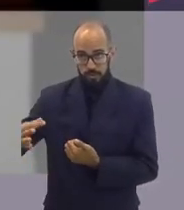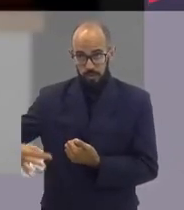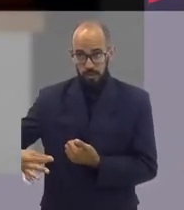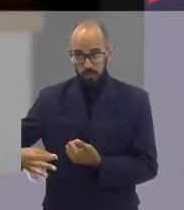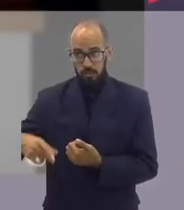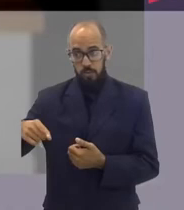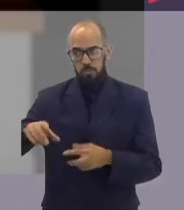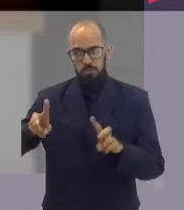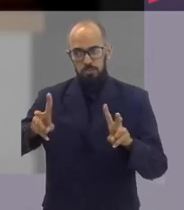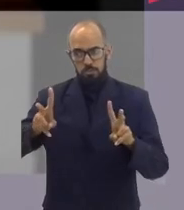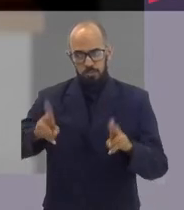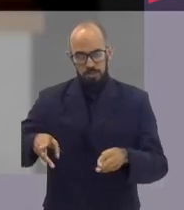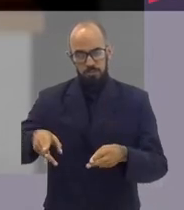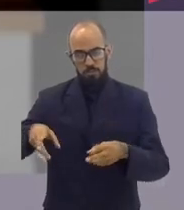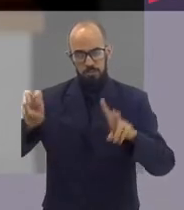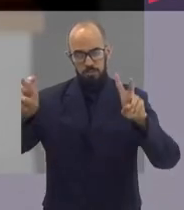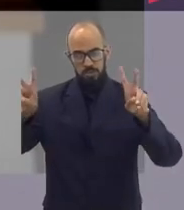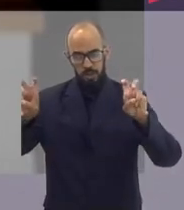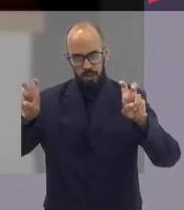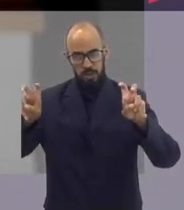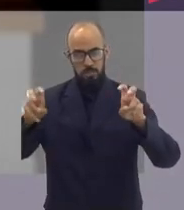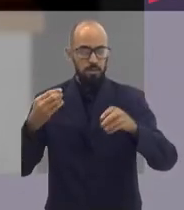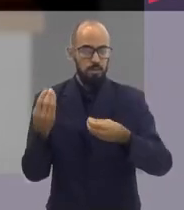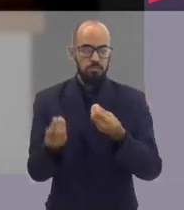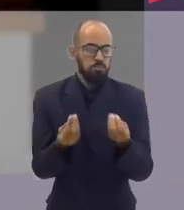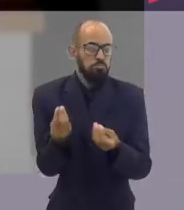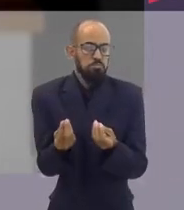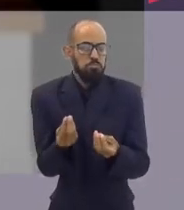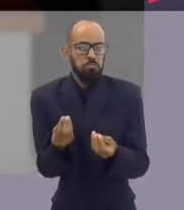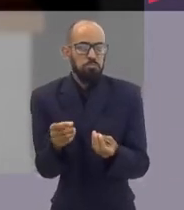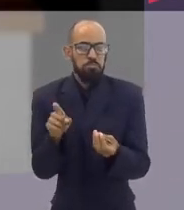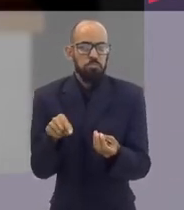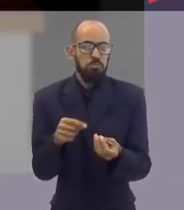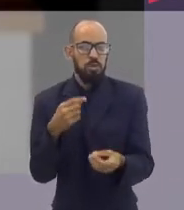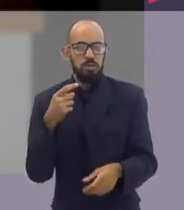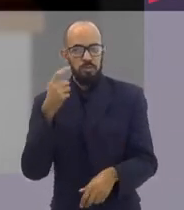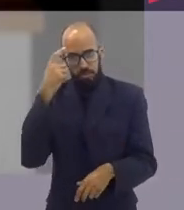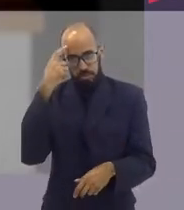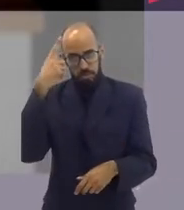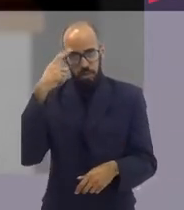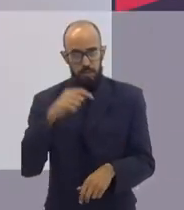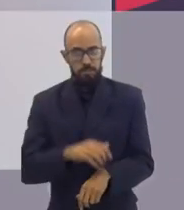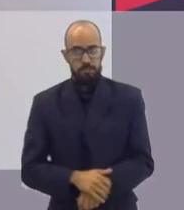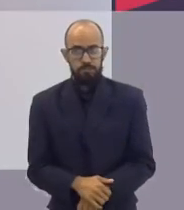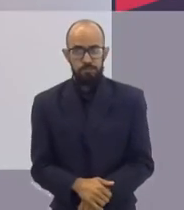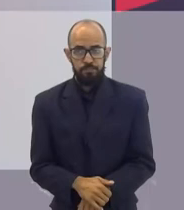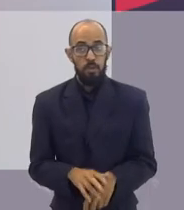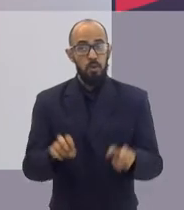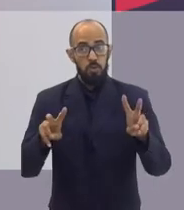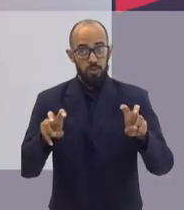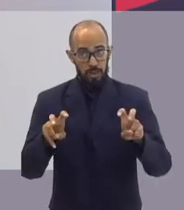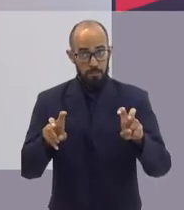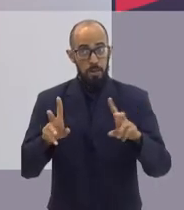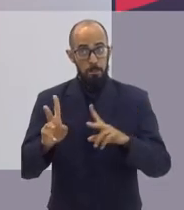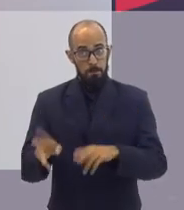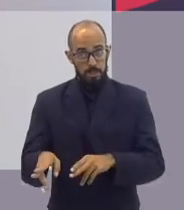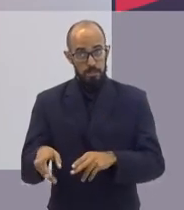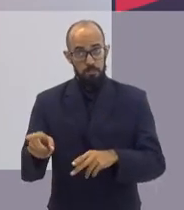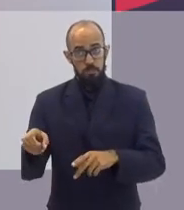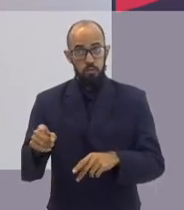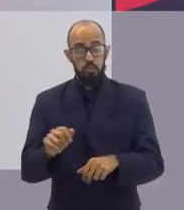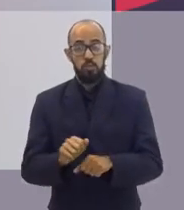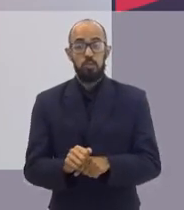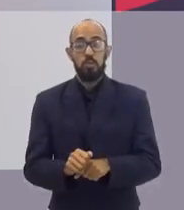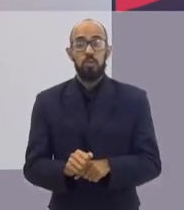né? É essa mesma temática? Qual é a perspectiva desse novo jogo? A temática é a mesma.